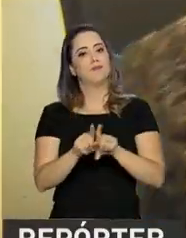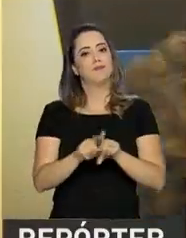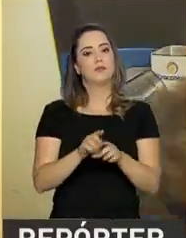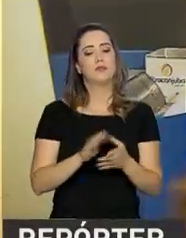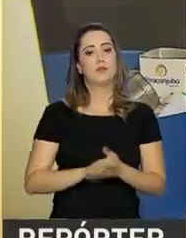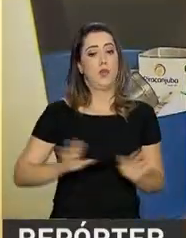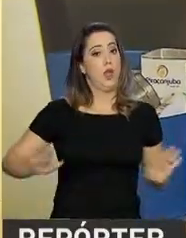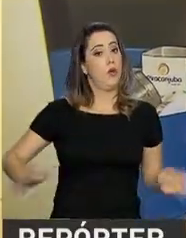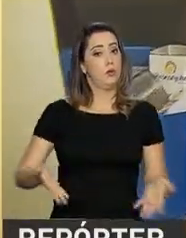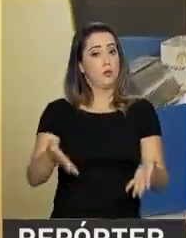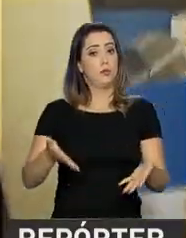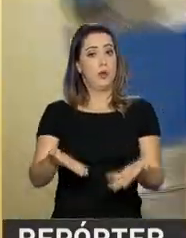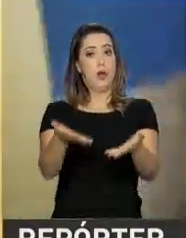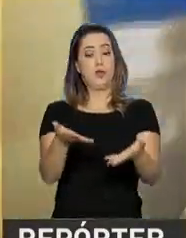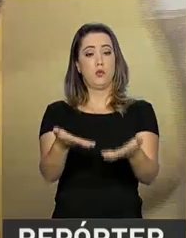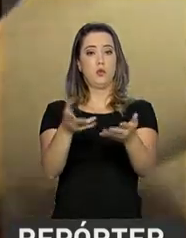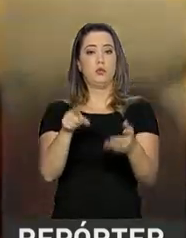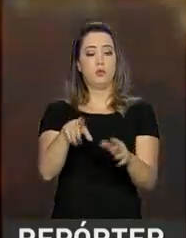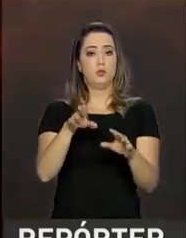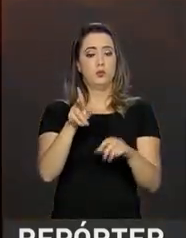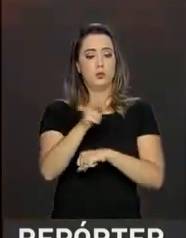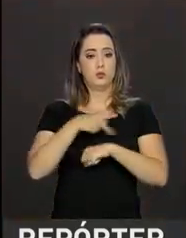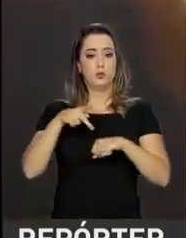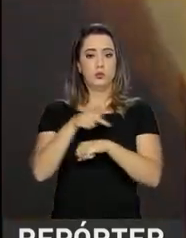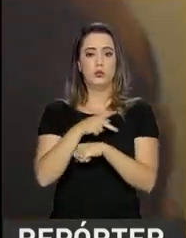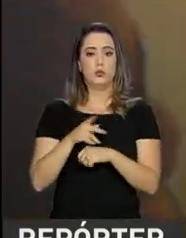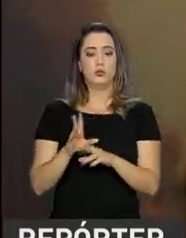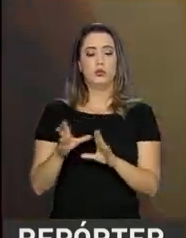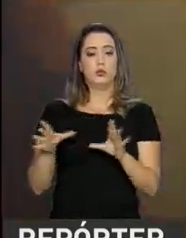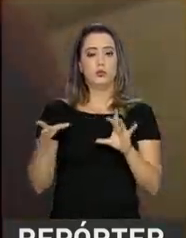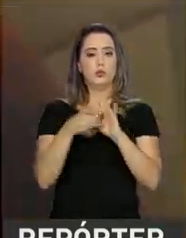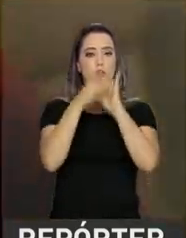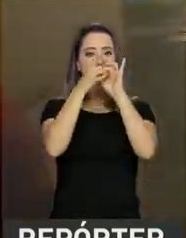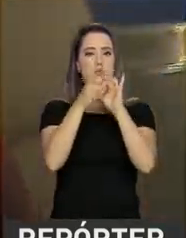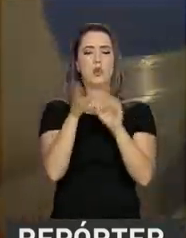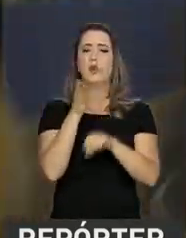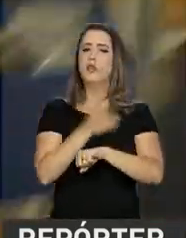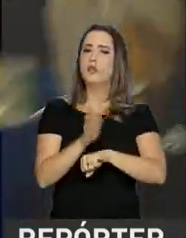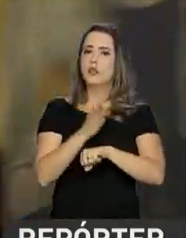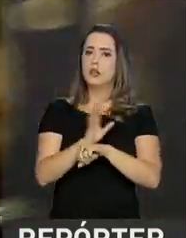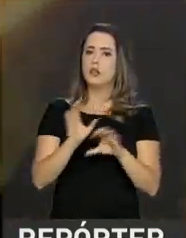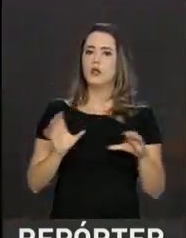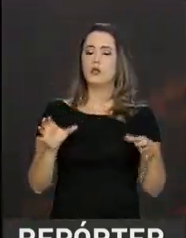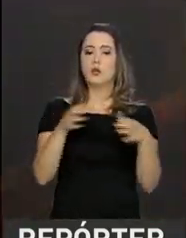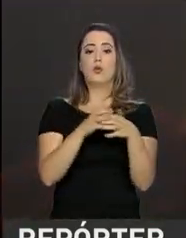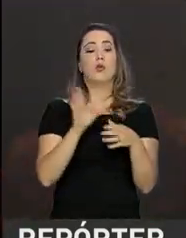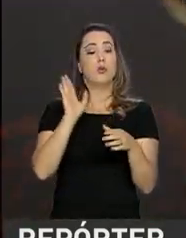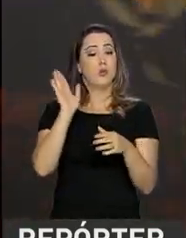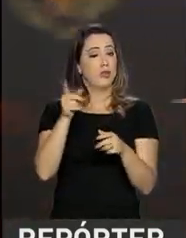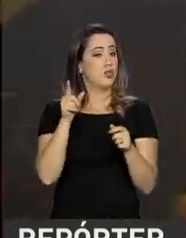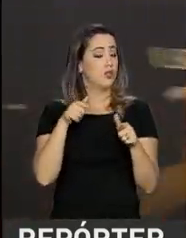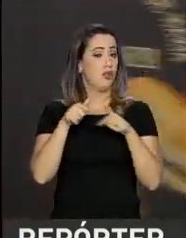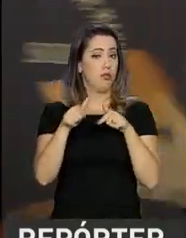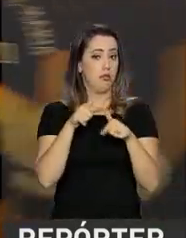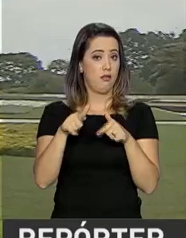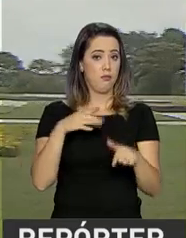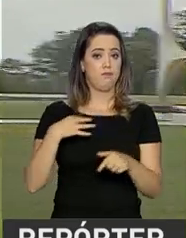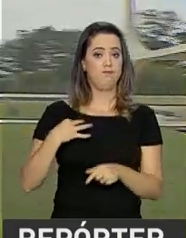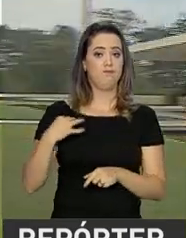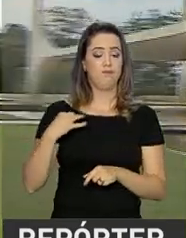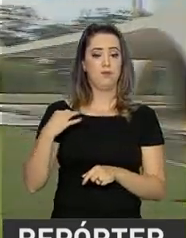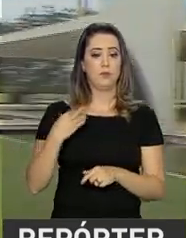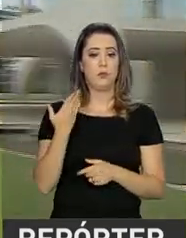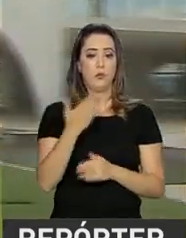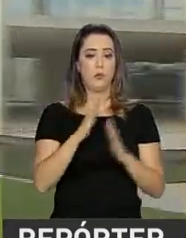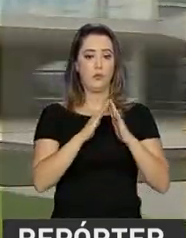estimular a prática do voluntariado no país e fortalecer e capacitar entidades que já fazem esse tipo de atividade